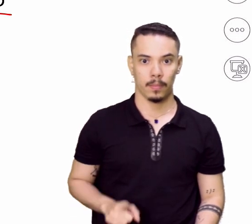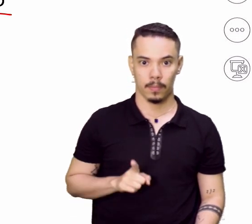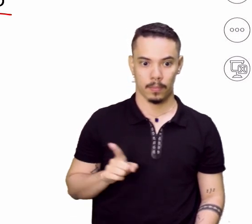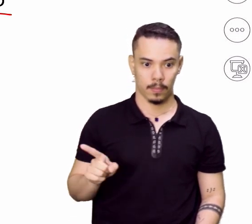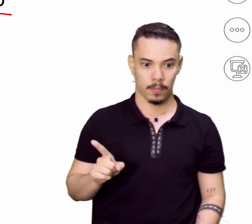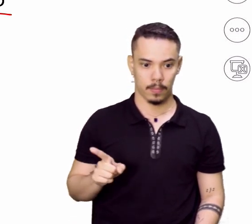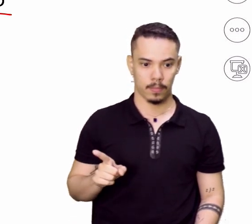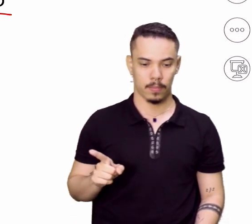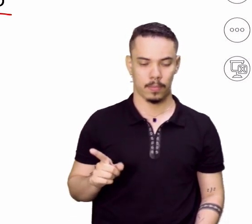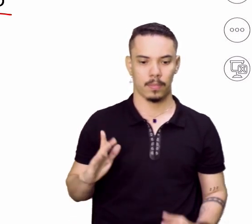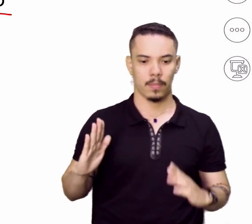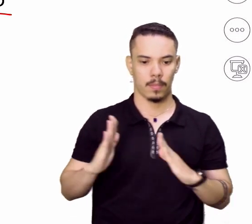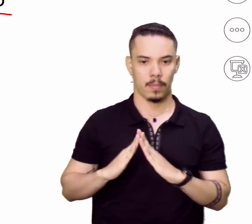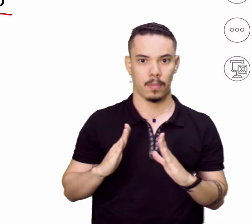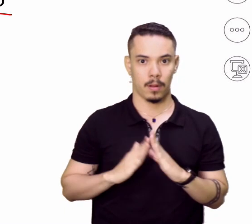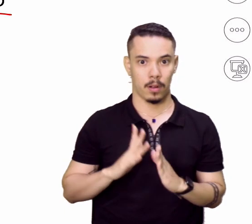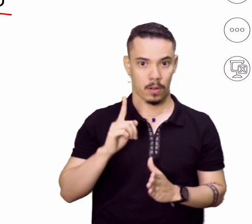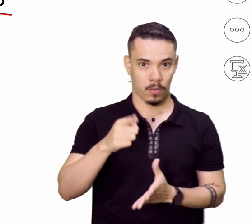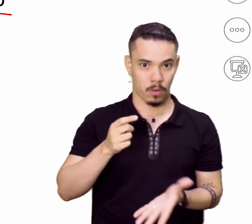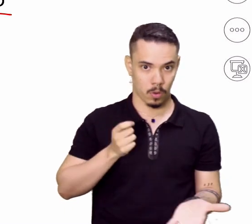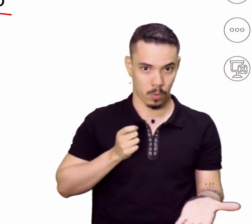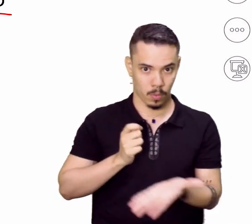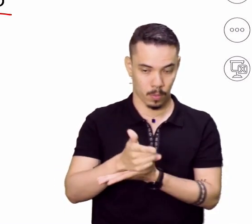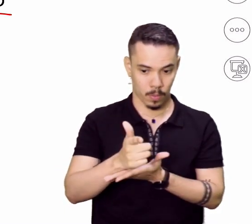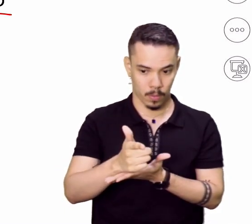casa da qual você comprou?